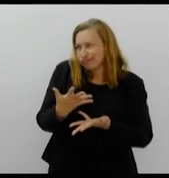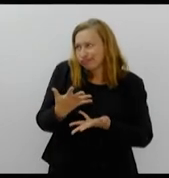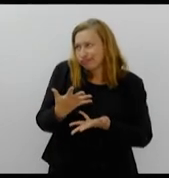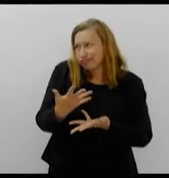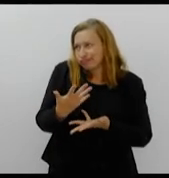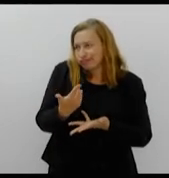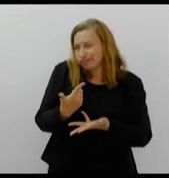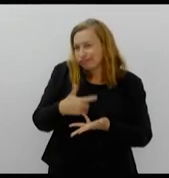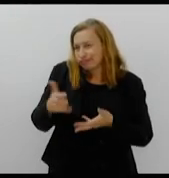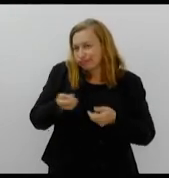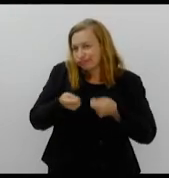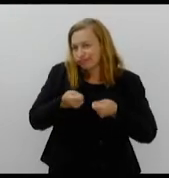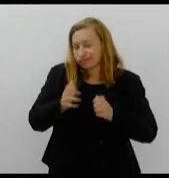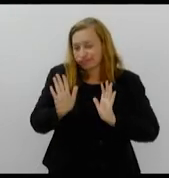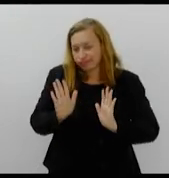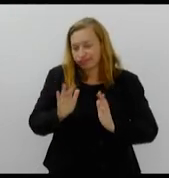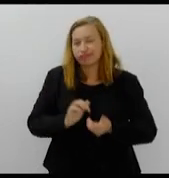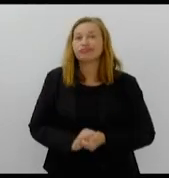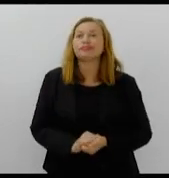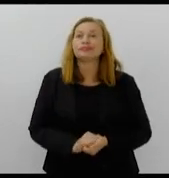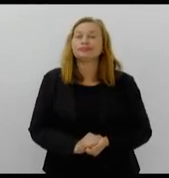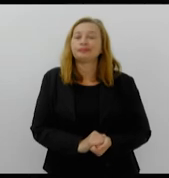sem controle.